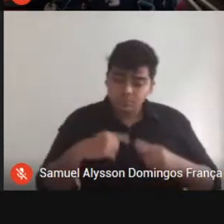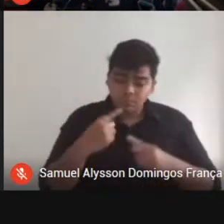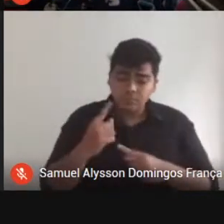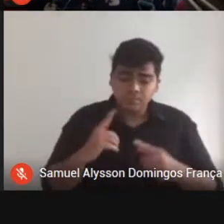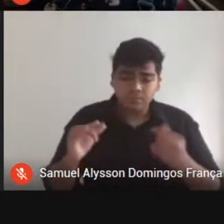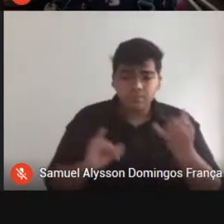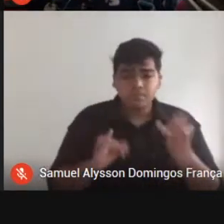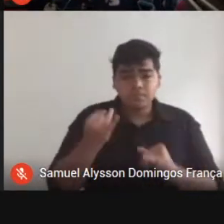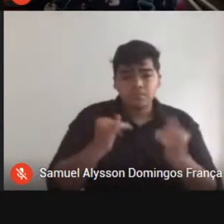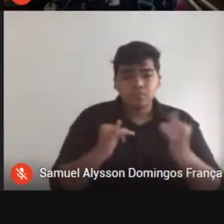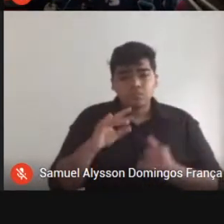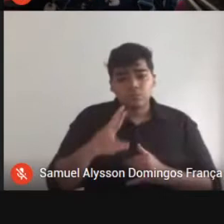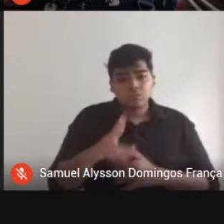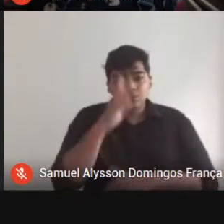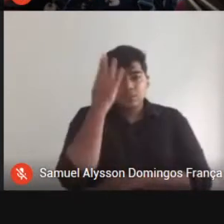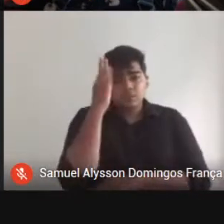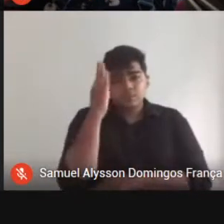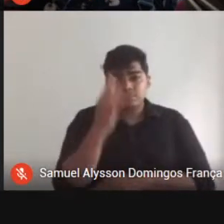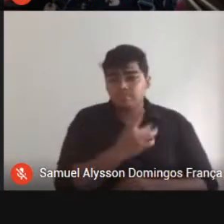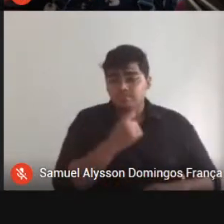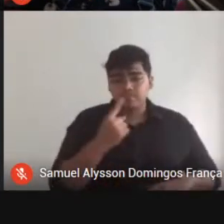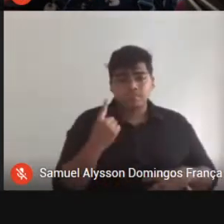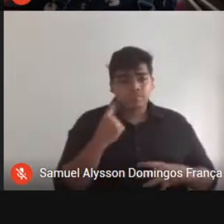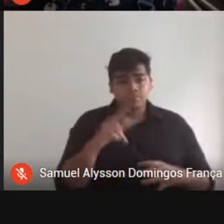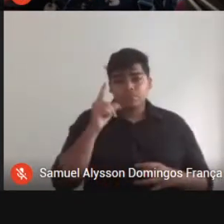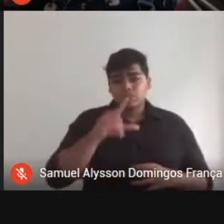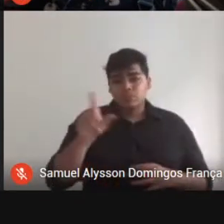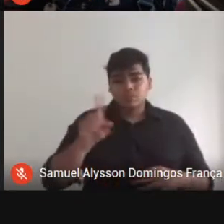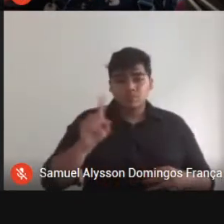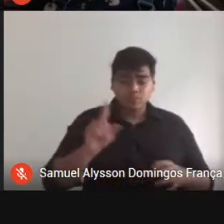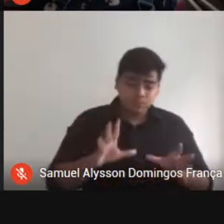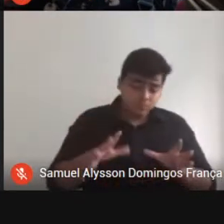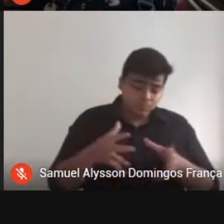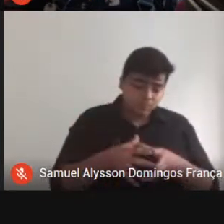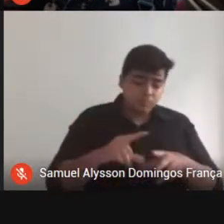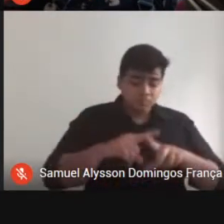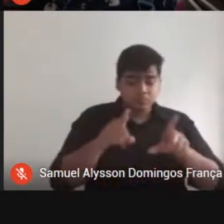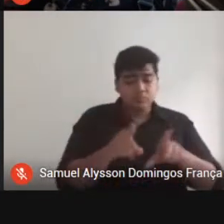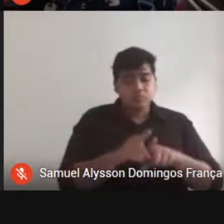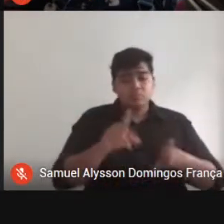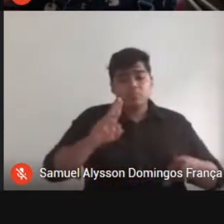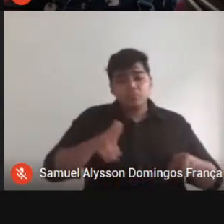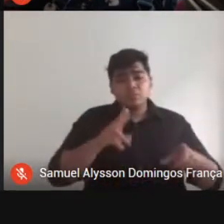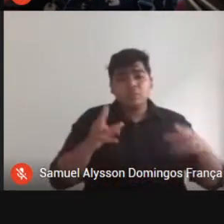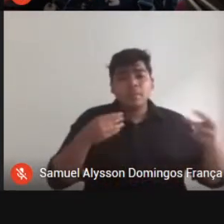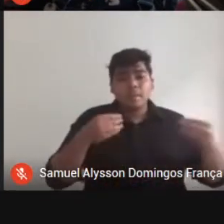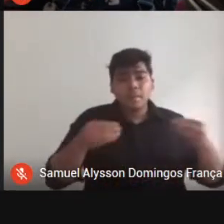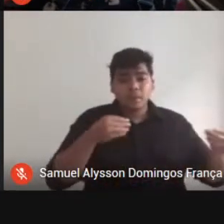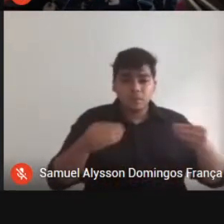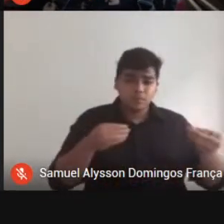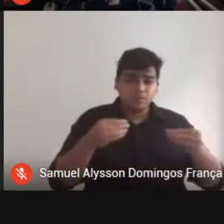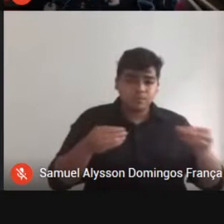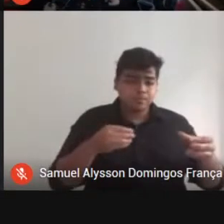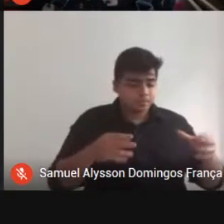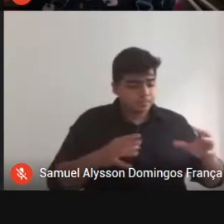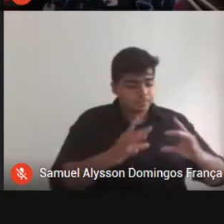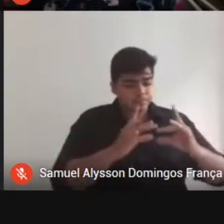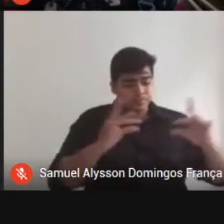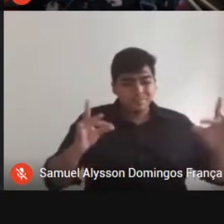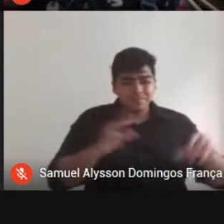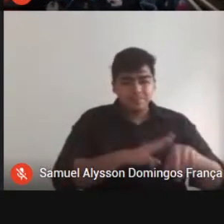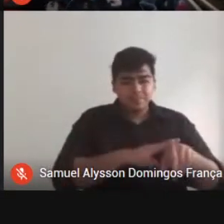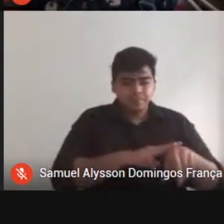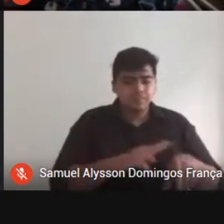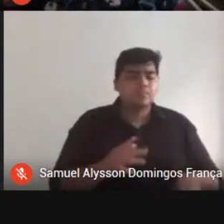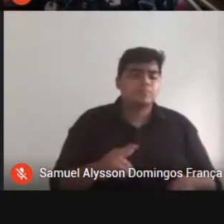ideia era em madeira, não conseguimos na turma, mas a gente chegou ao processo de fabricação em papelão, em escala real do objeto, né? E